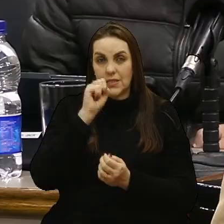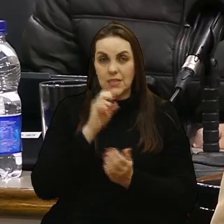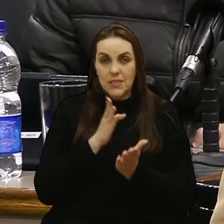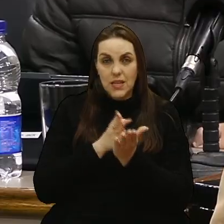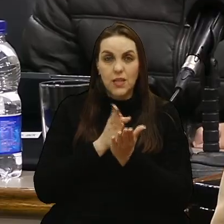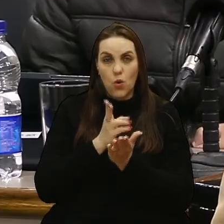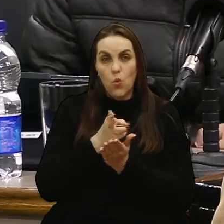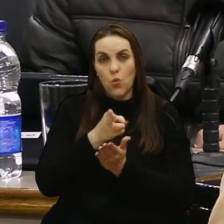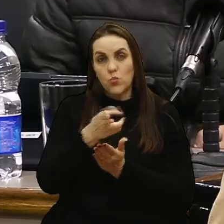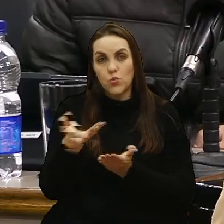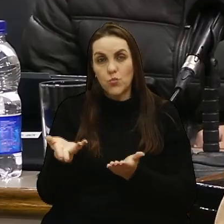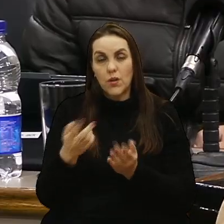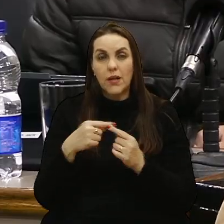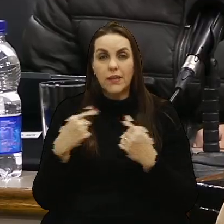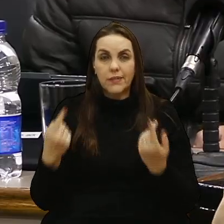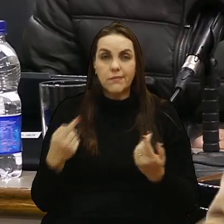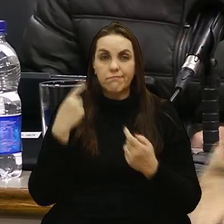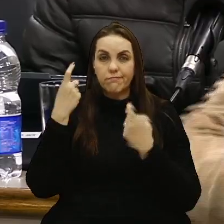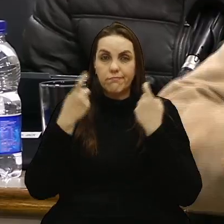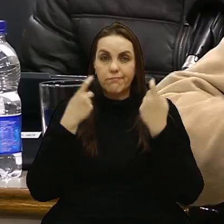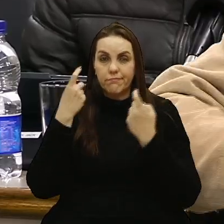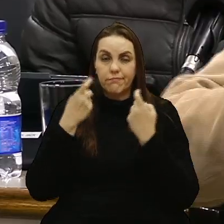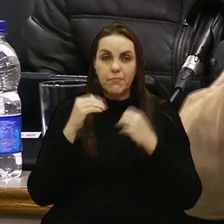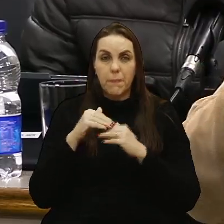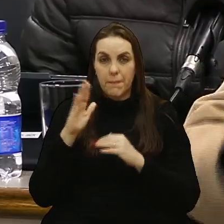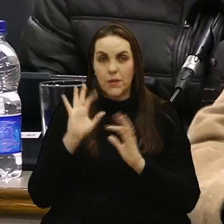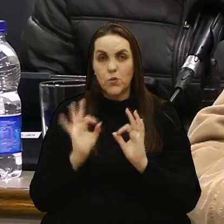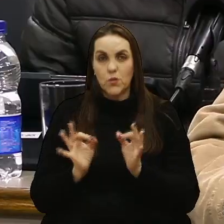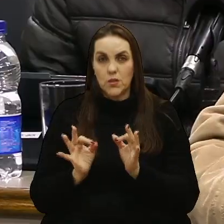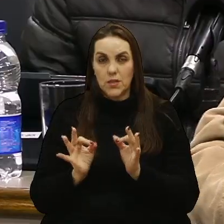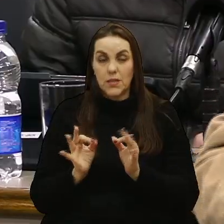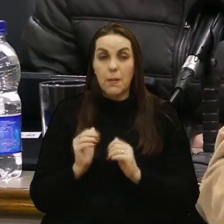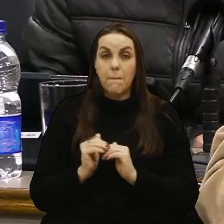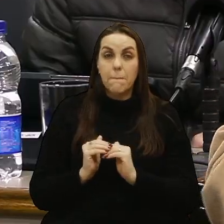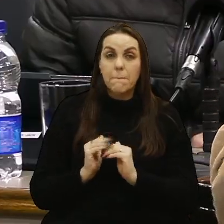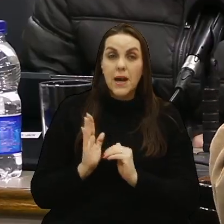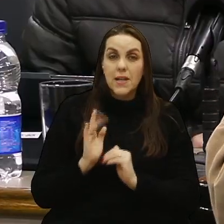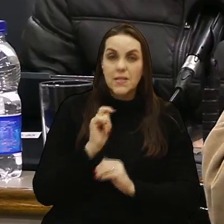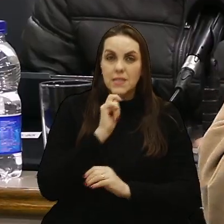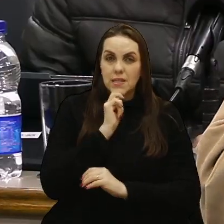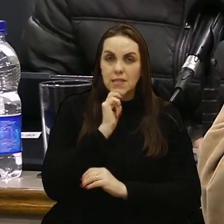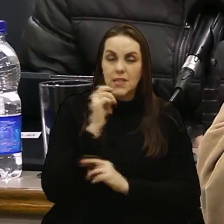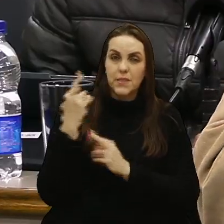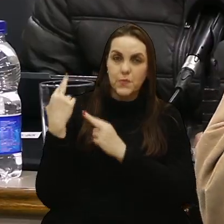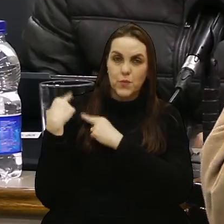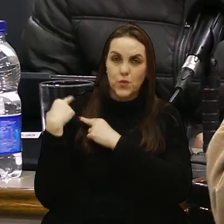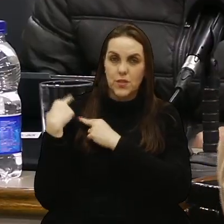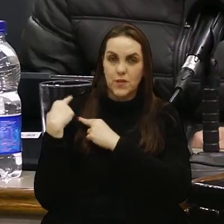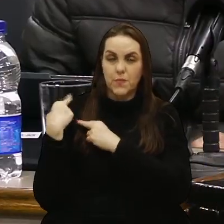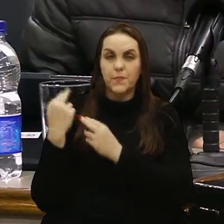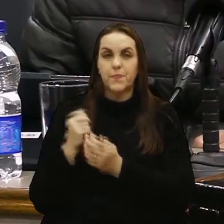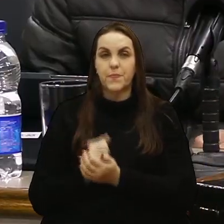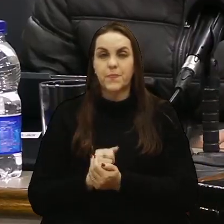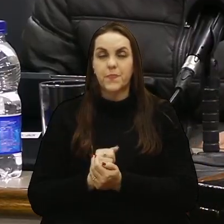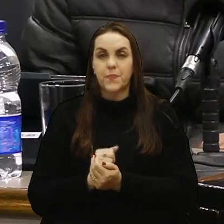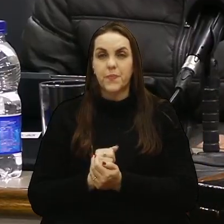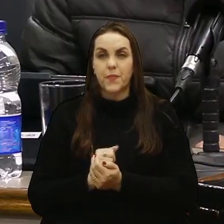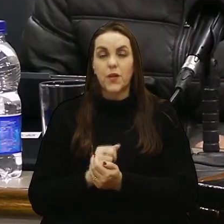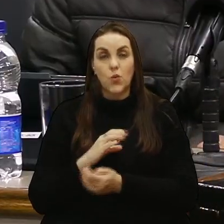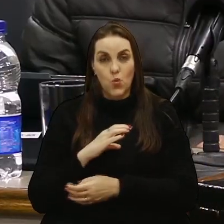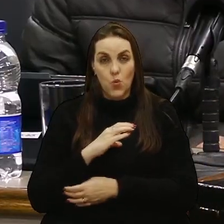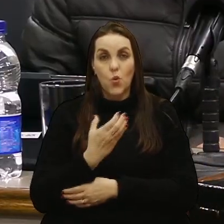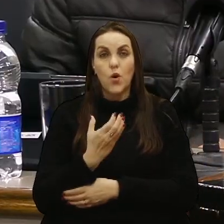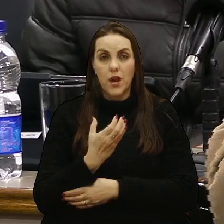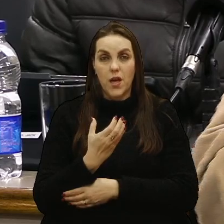gestão. Então, tem uma preocupação a mais, com certeza. Por isso, ainda mais a responsabilidade e ter coragem para